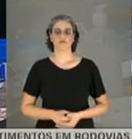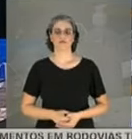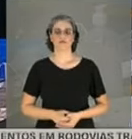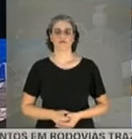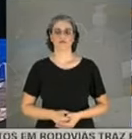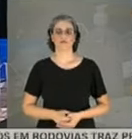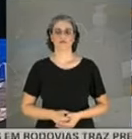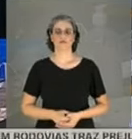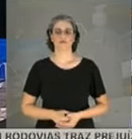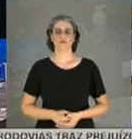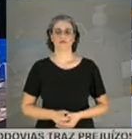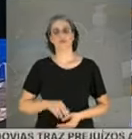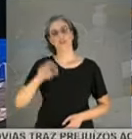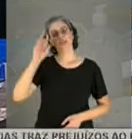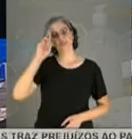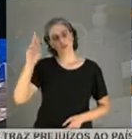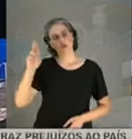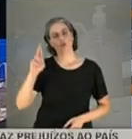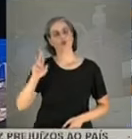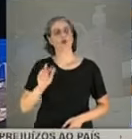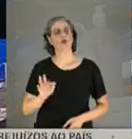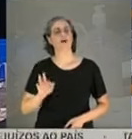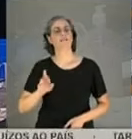senhor Maximiano.